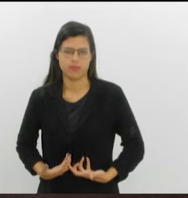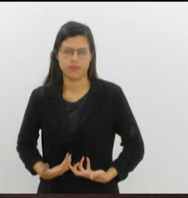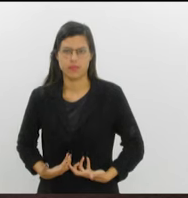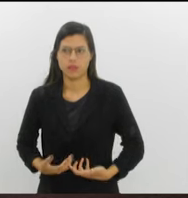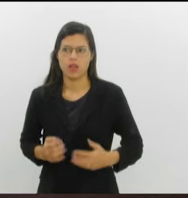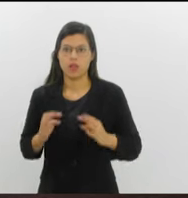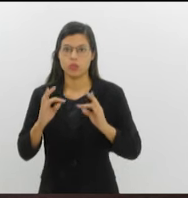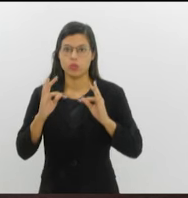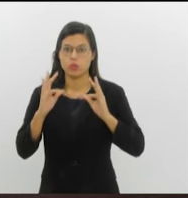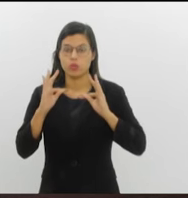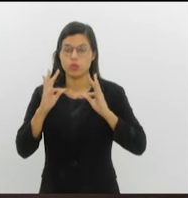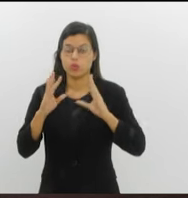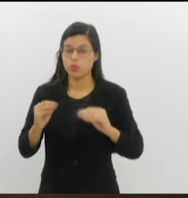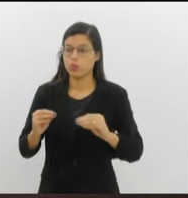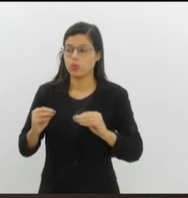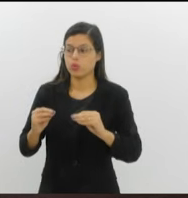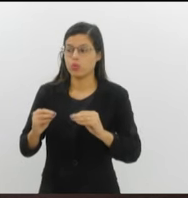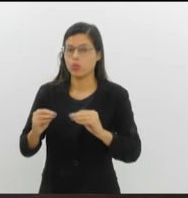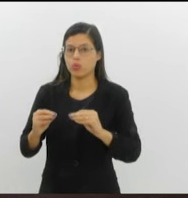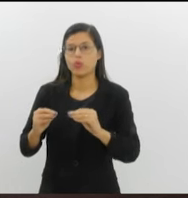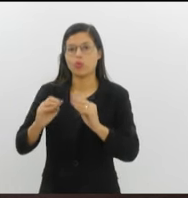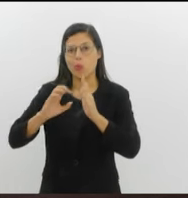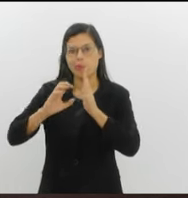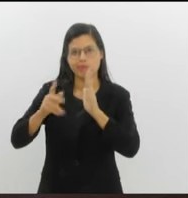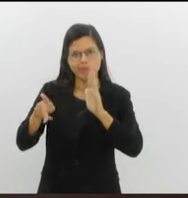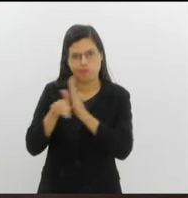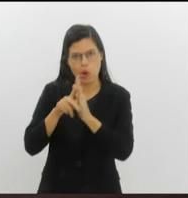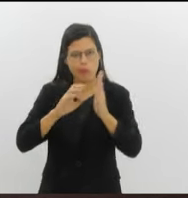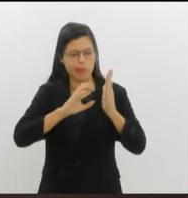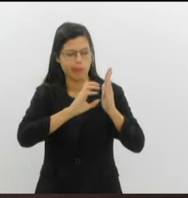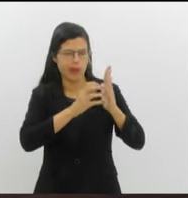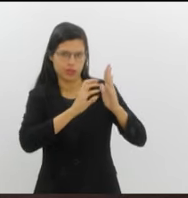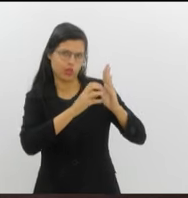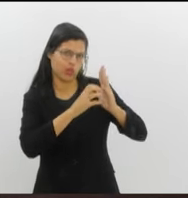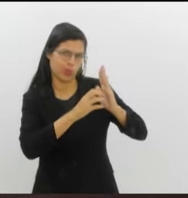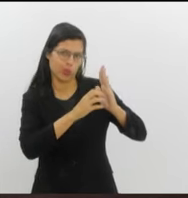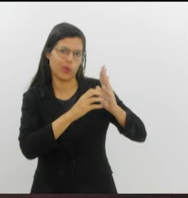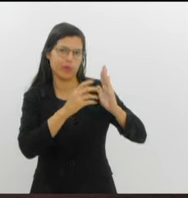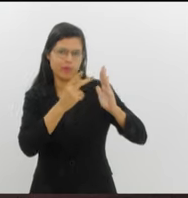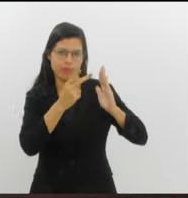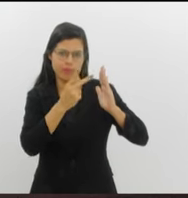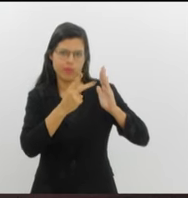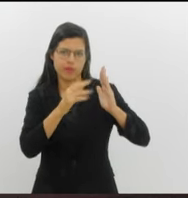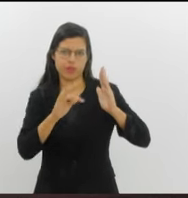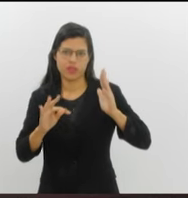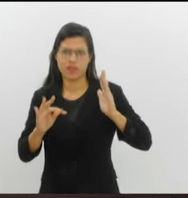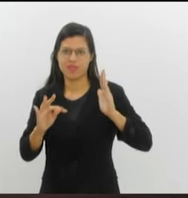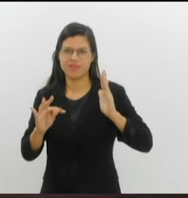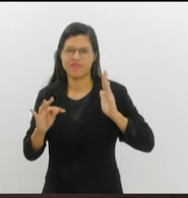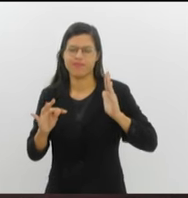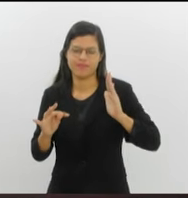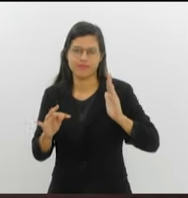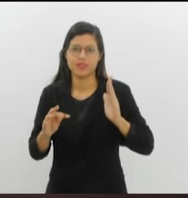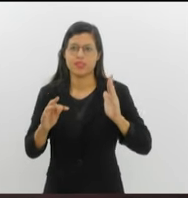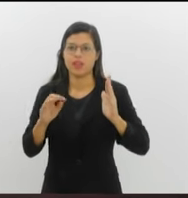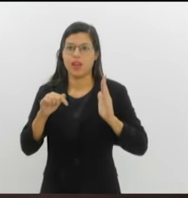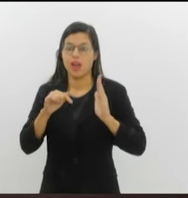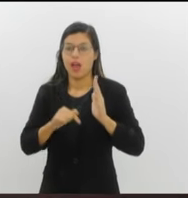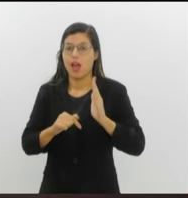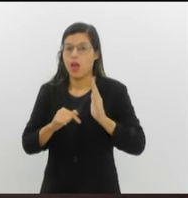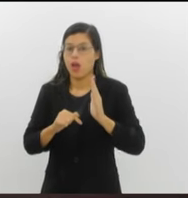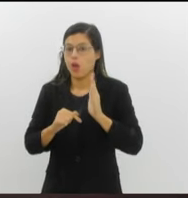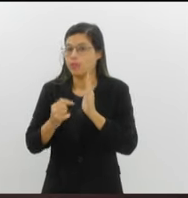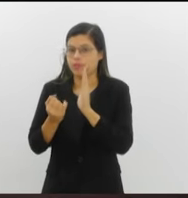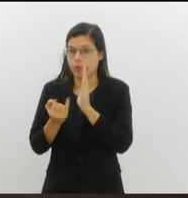de tudo o que vem desse partido, se, é isso, se assim a gente pode ainda chamar. A taxação,